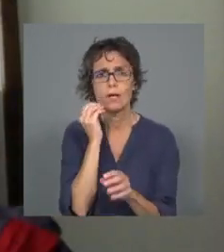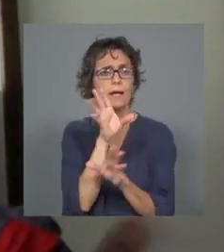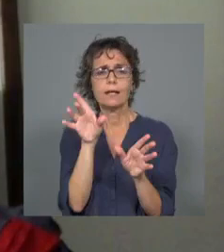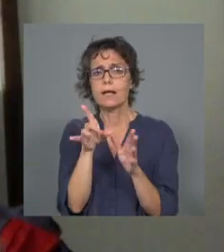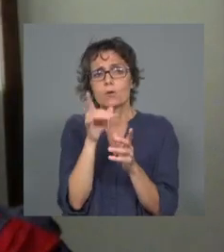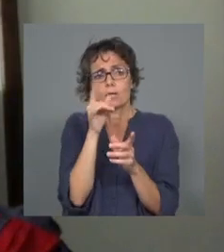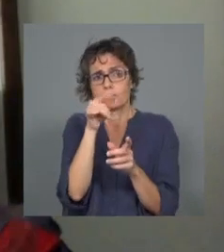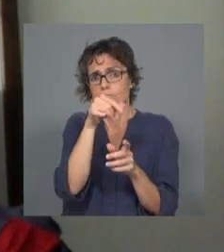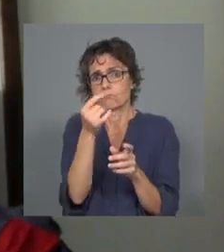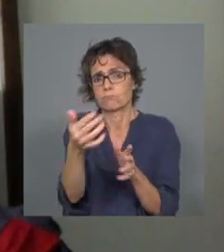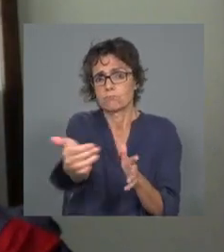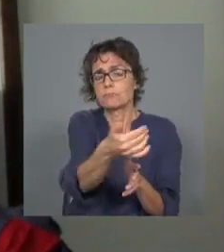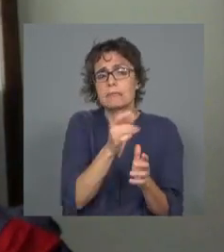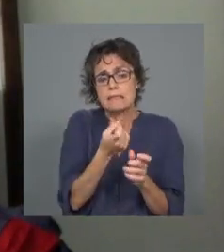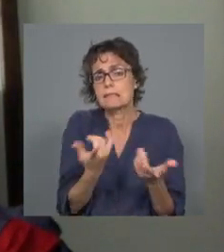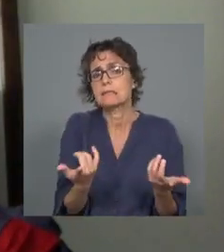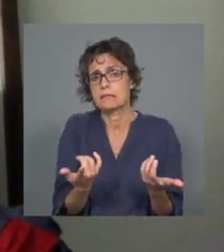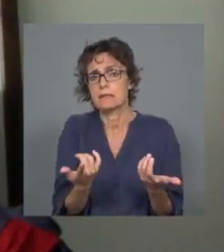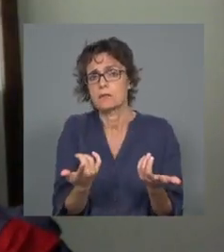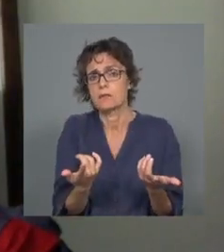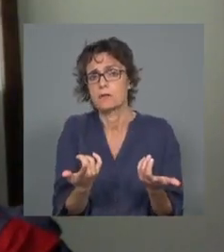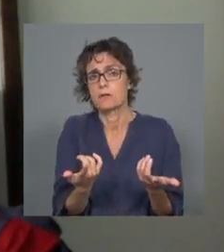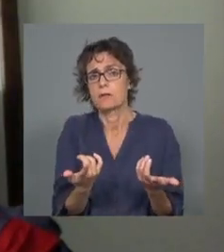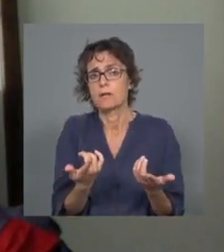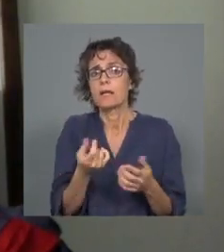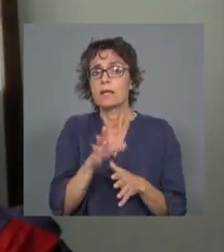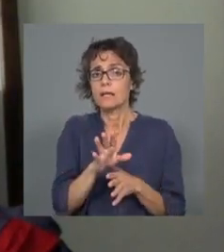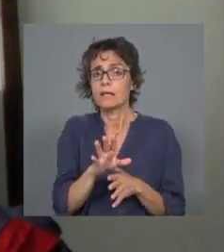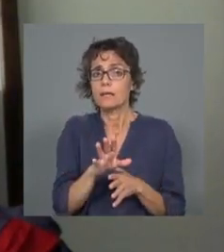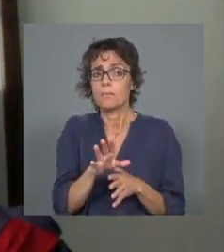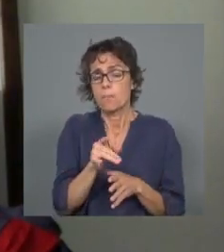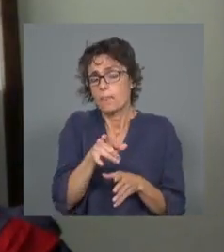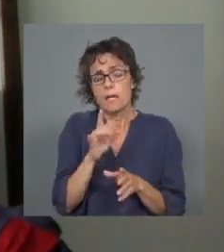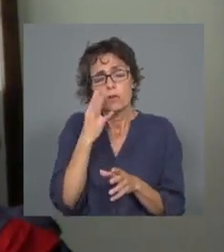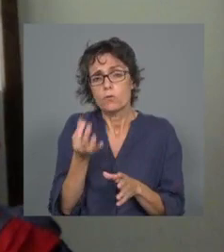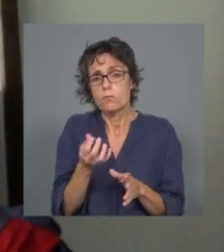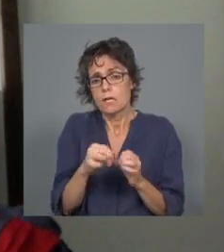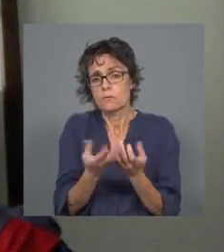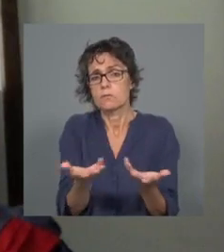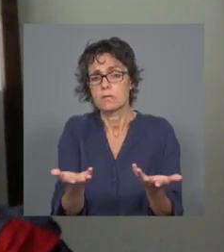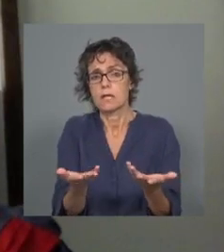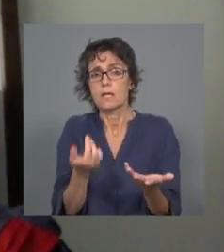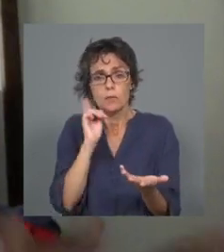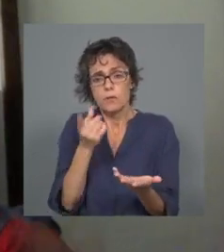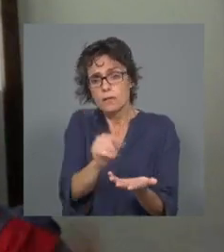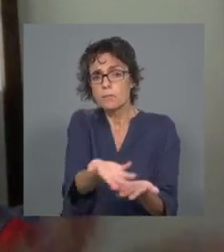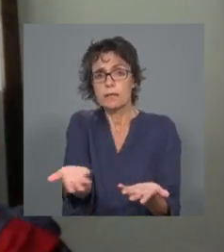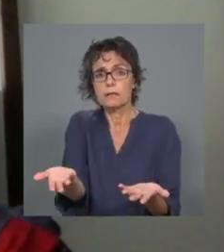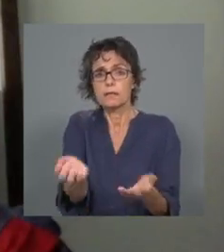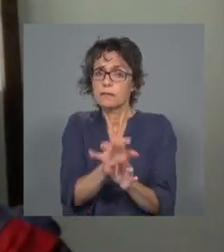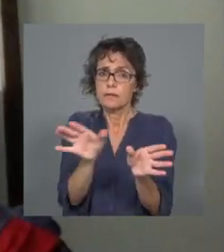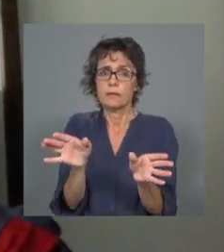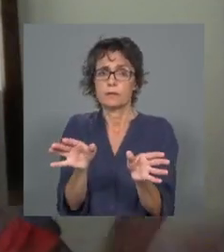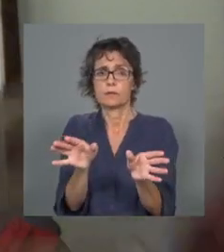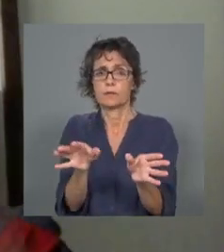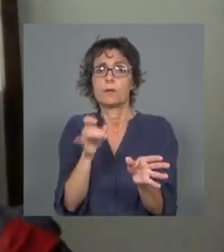economia de Francisco não quer vir demonizar coisas que já estão aceites em sociedade e que são importantes e são, de facto, aquilo que